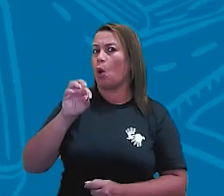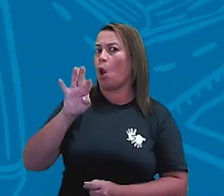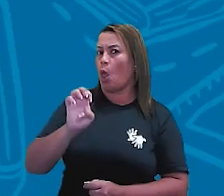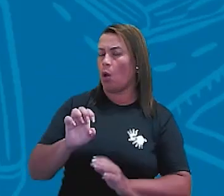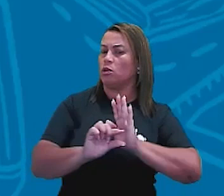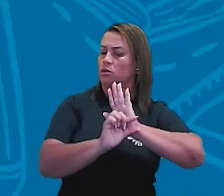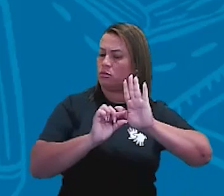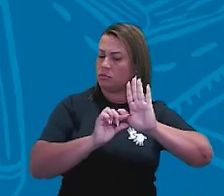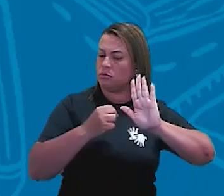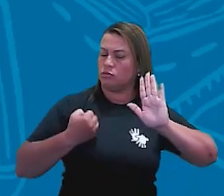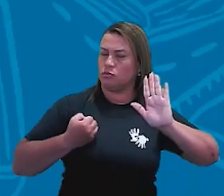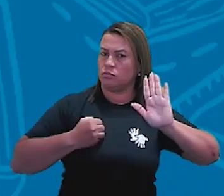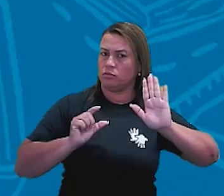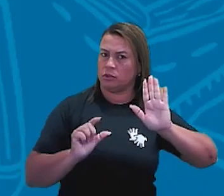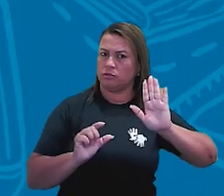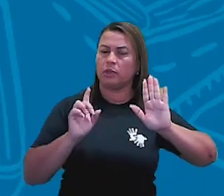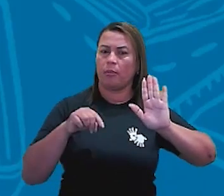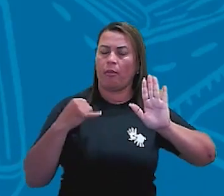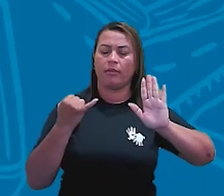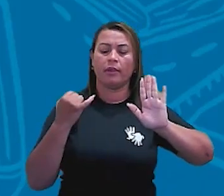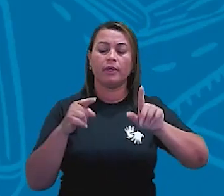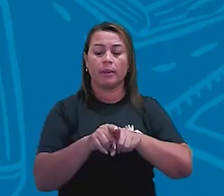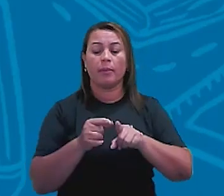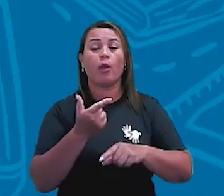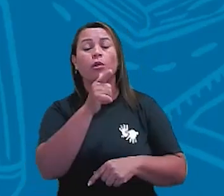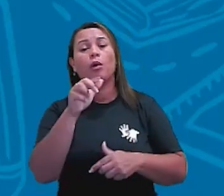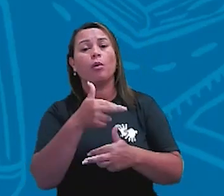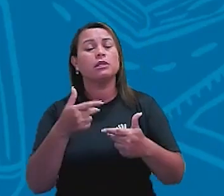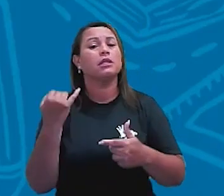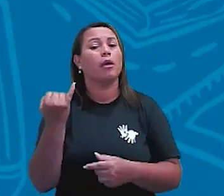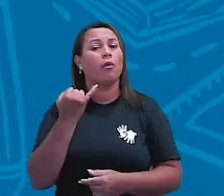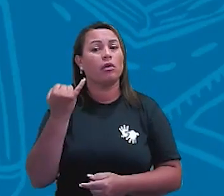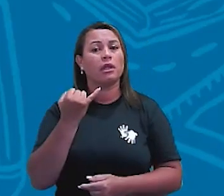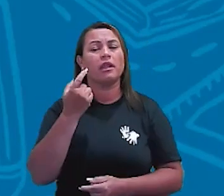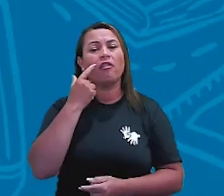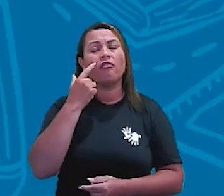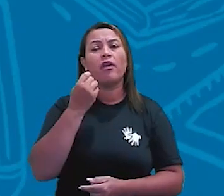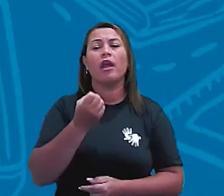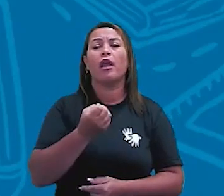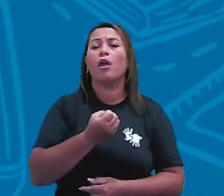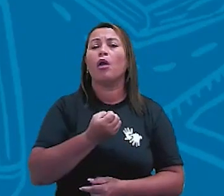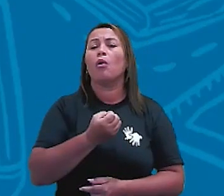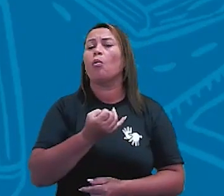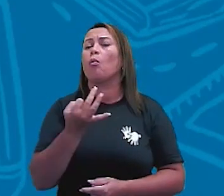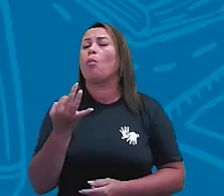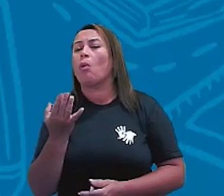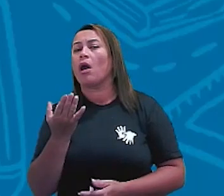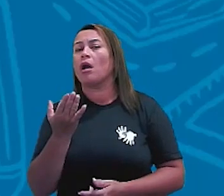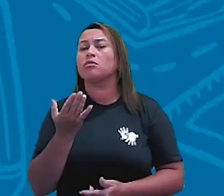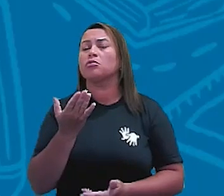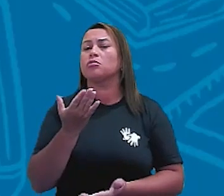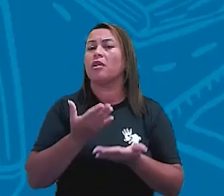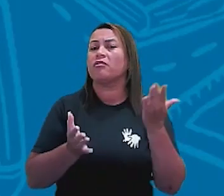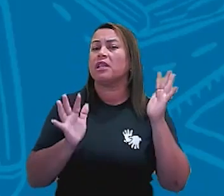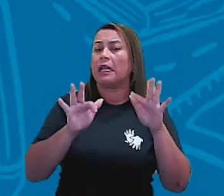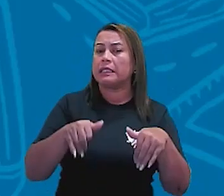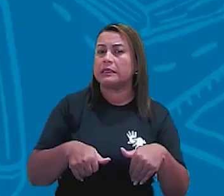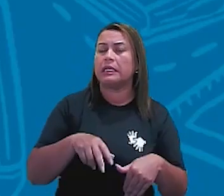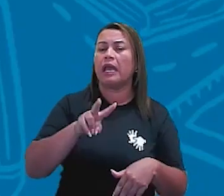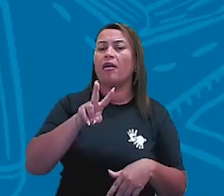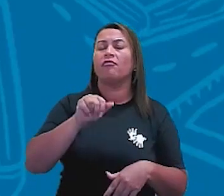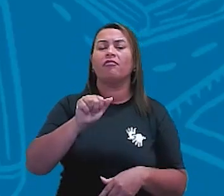no rótulo do alimento. E outra coisa que é muito importante é o prazo de validade, que é o que a maioria das pessoas observam no rótulo do